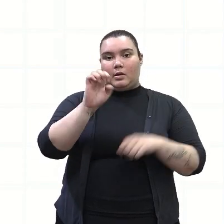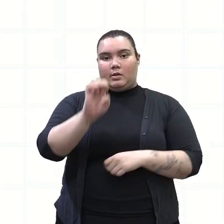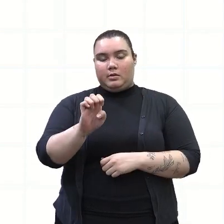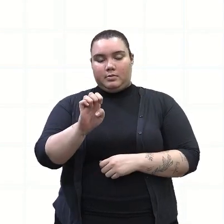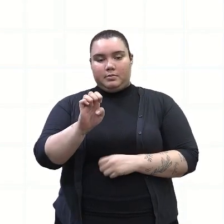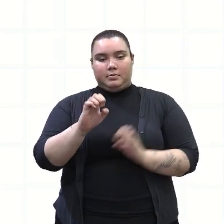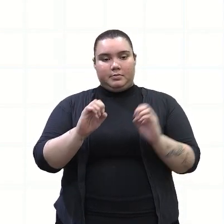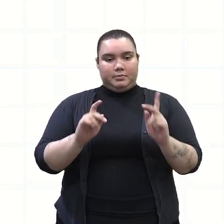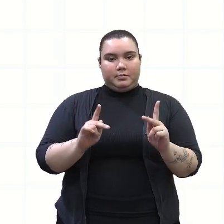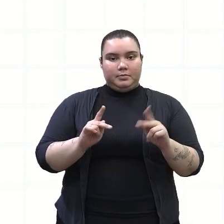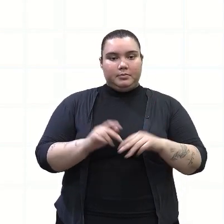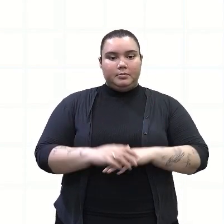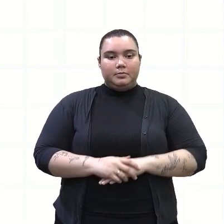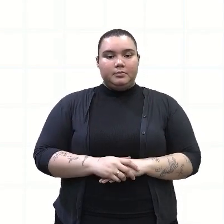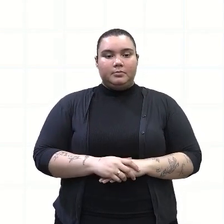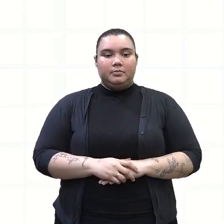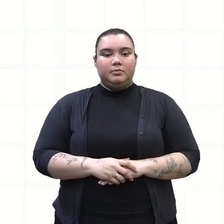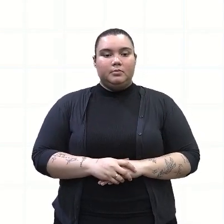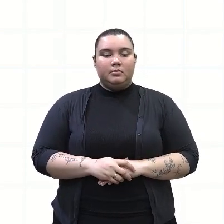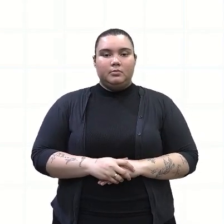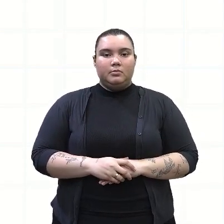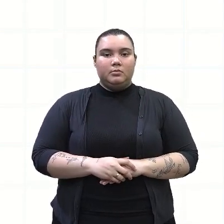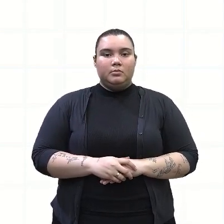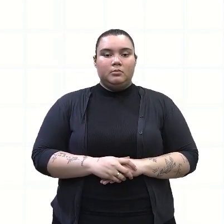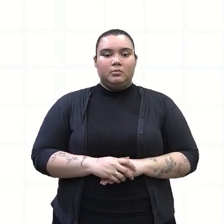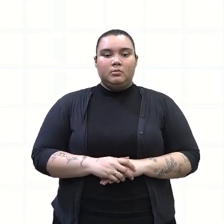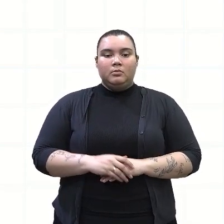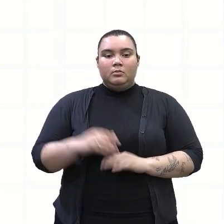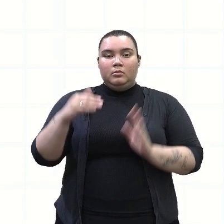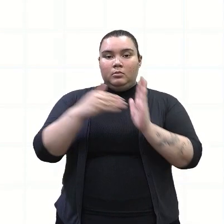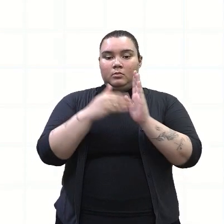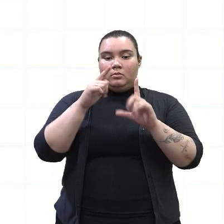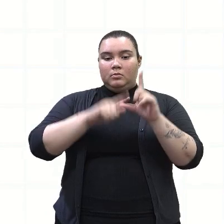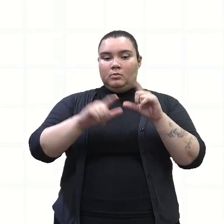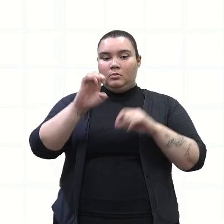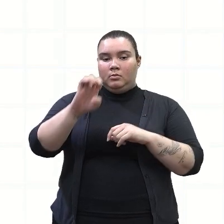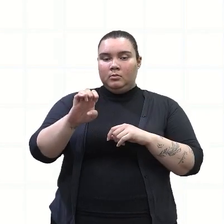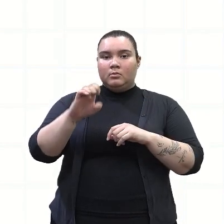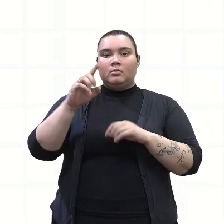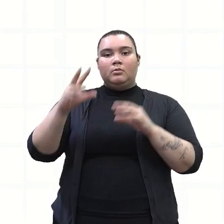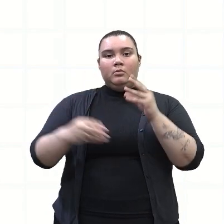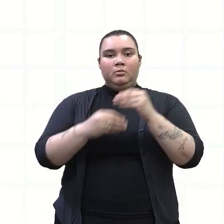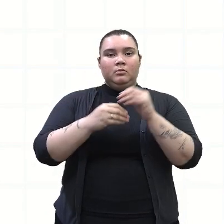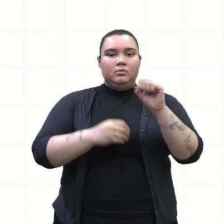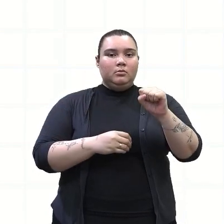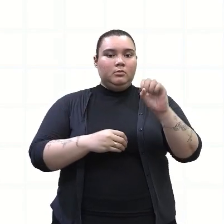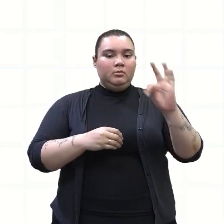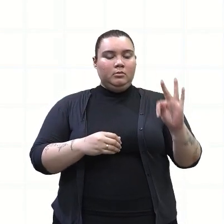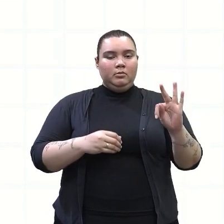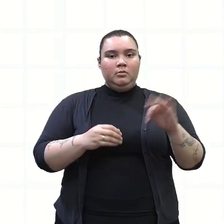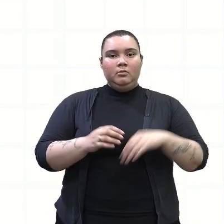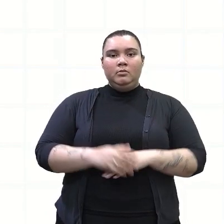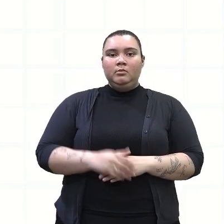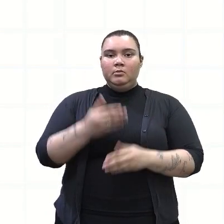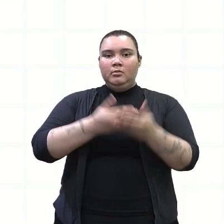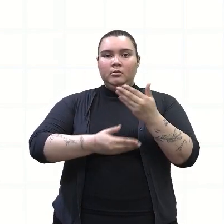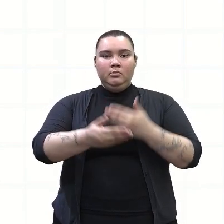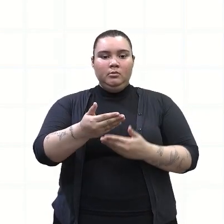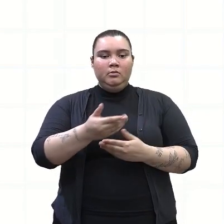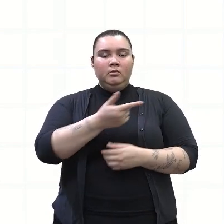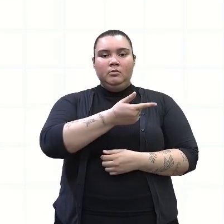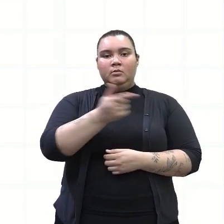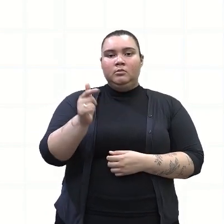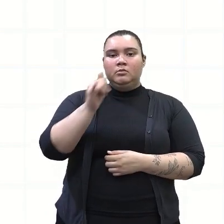gente? Terminou em E, você adiciona ST aqui no final. Continuando, vamos ver mais